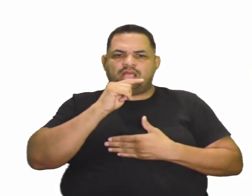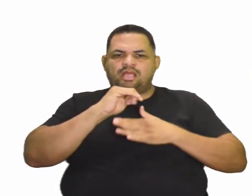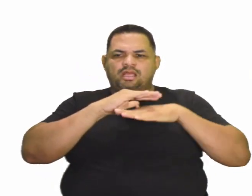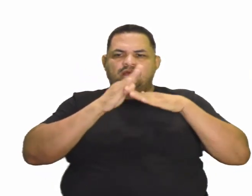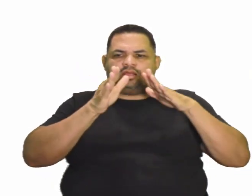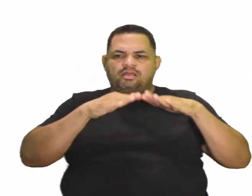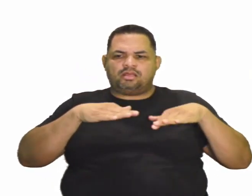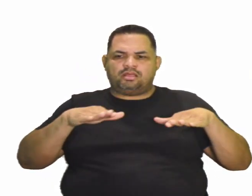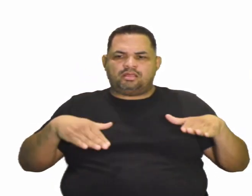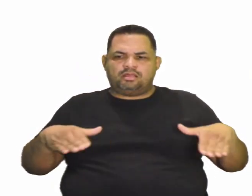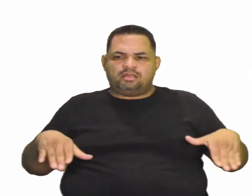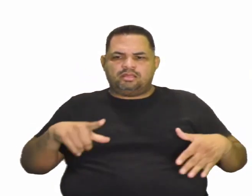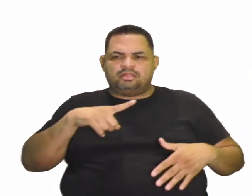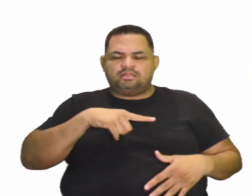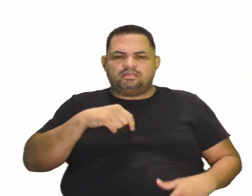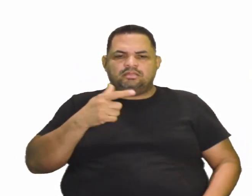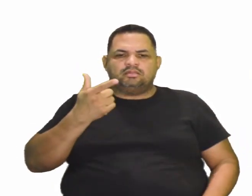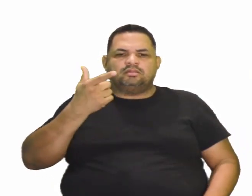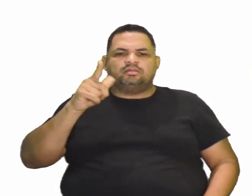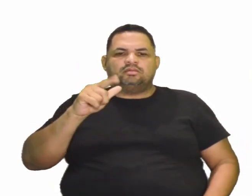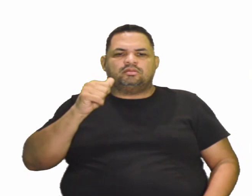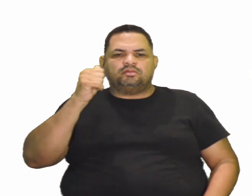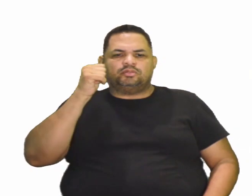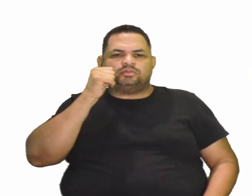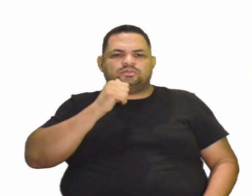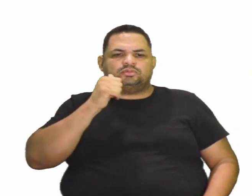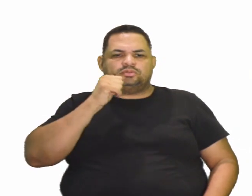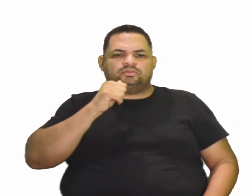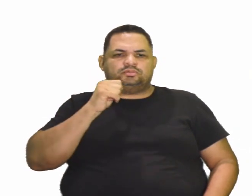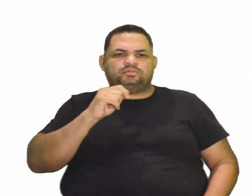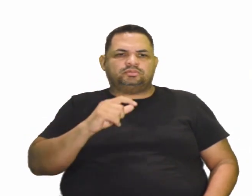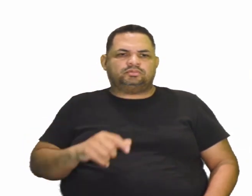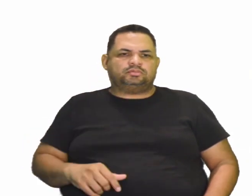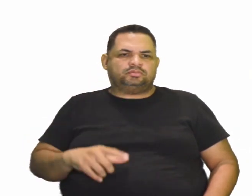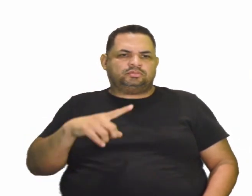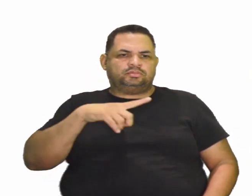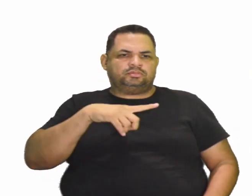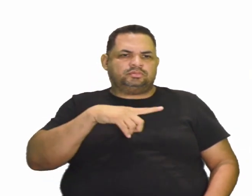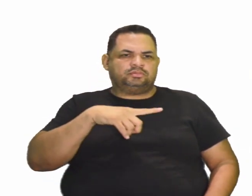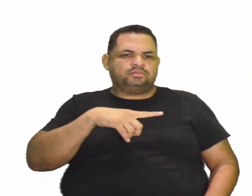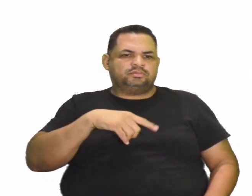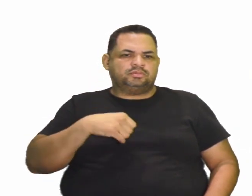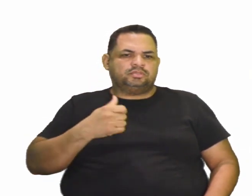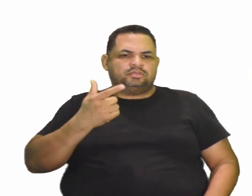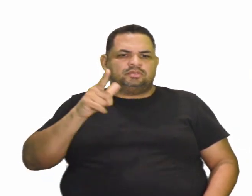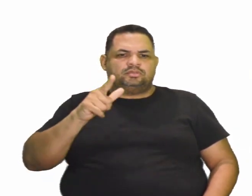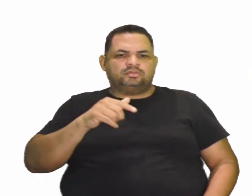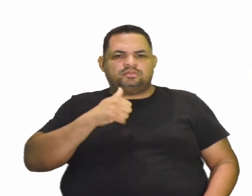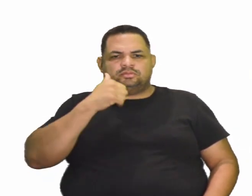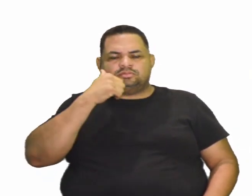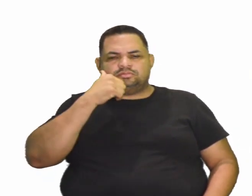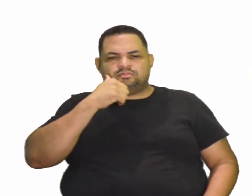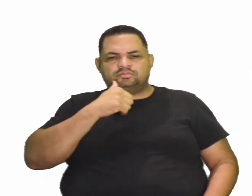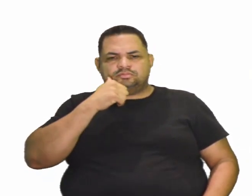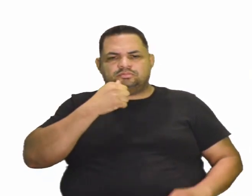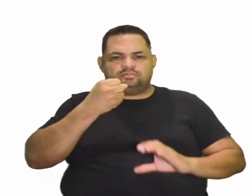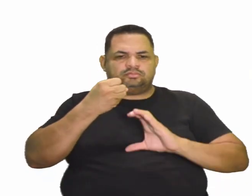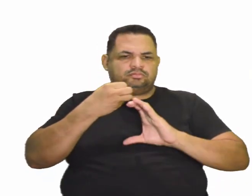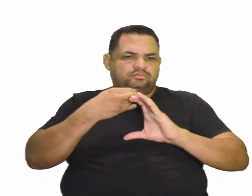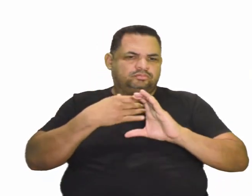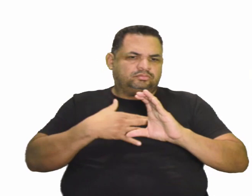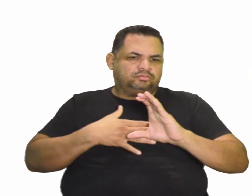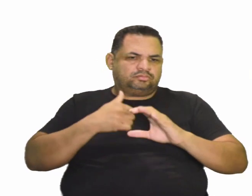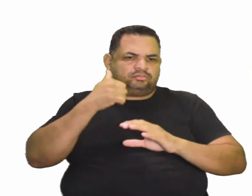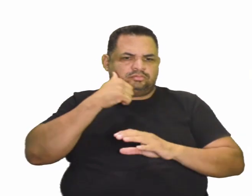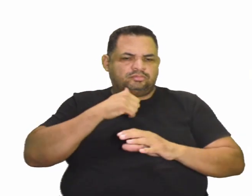aqui outras mulheres, né? Só não tem a presença de um homem, mas tem aqui a presença de outras mulheres com características de